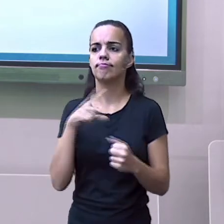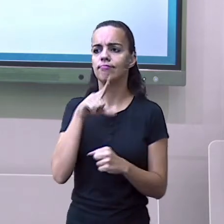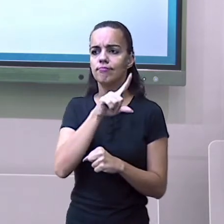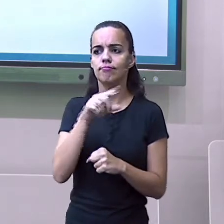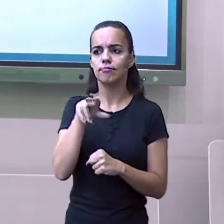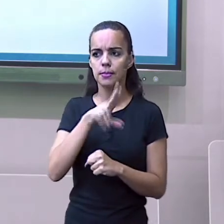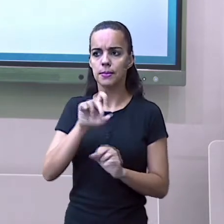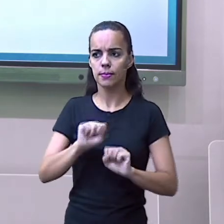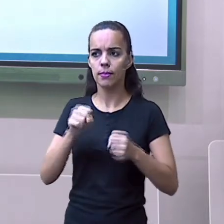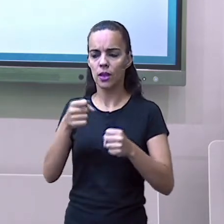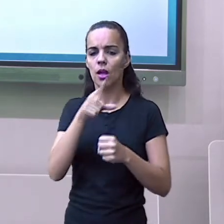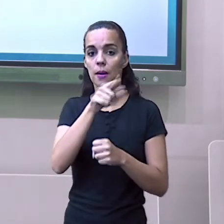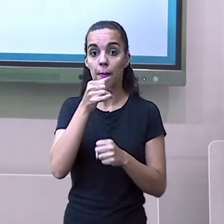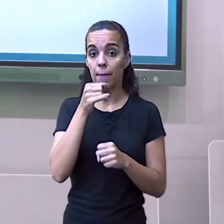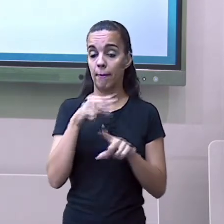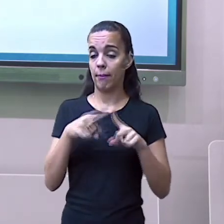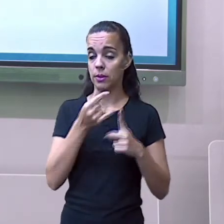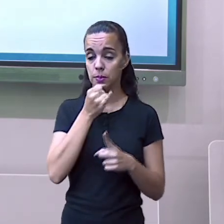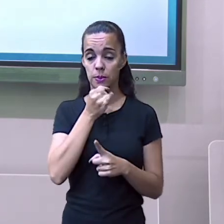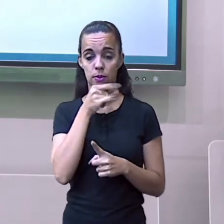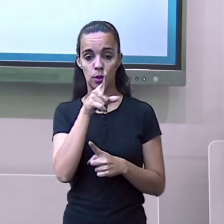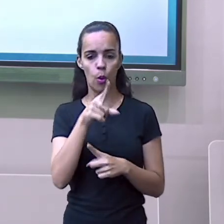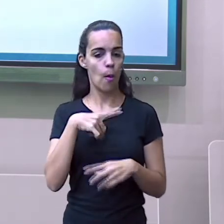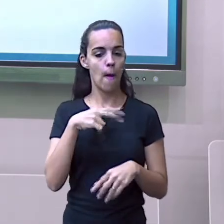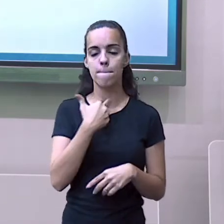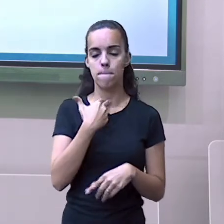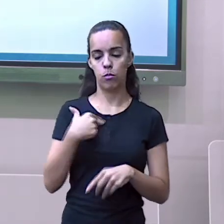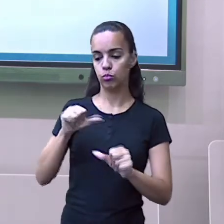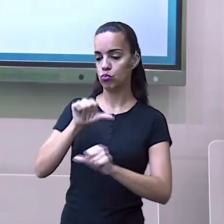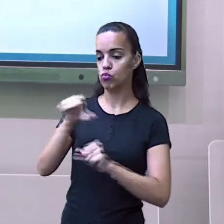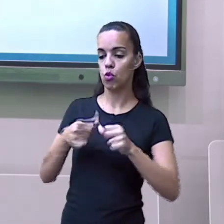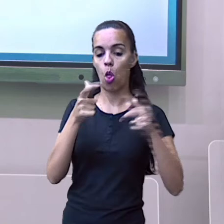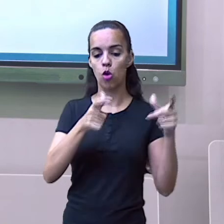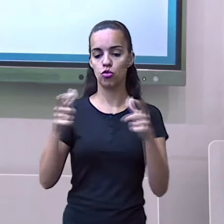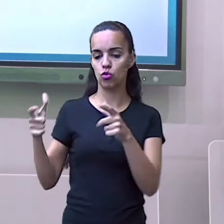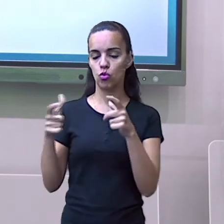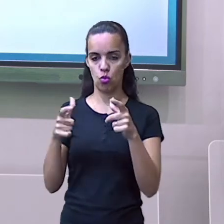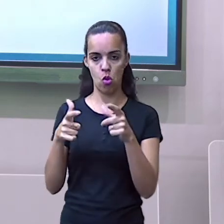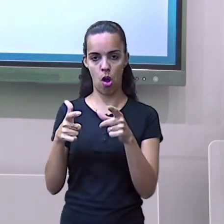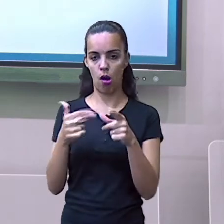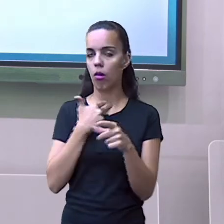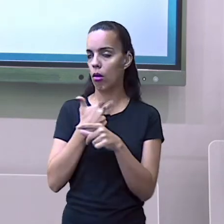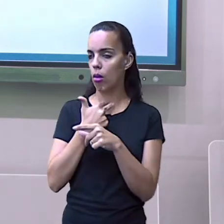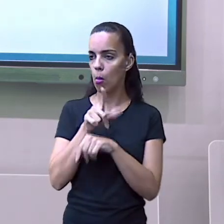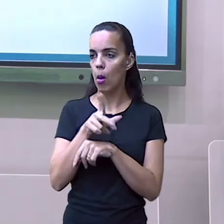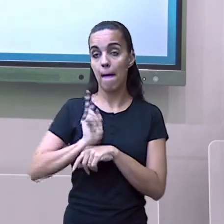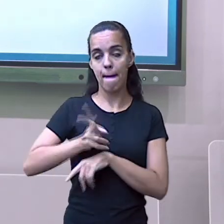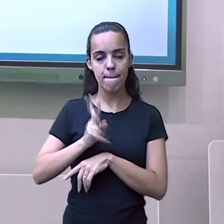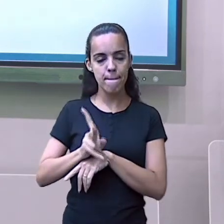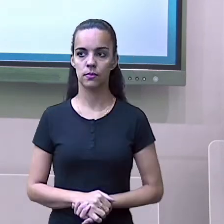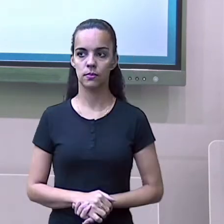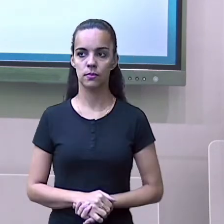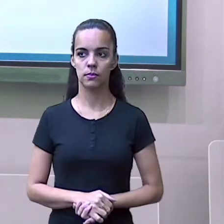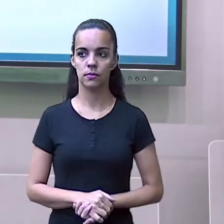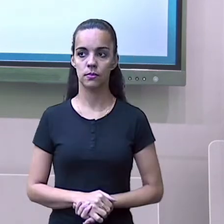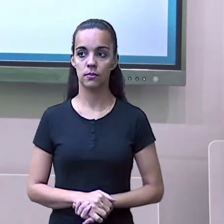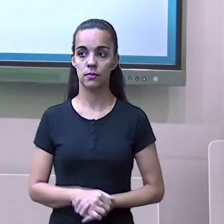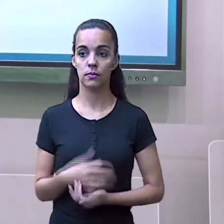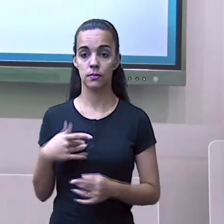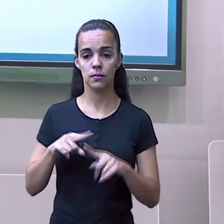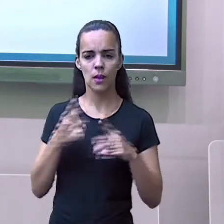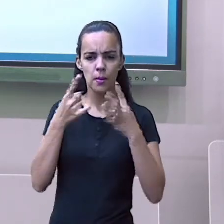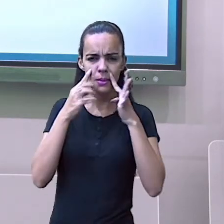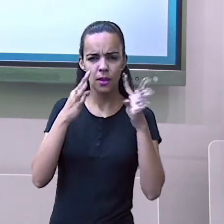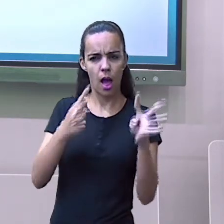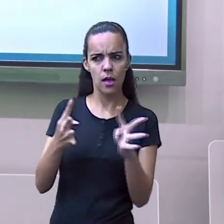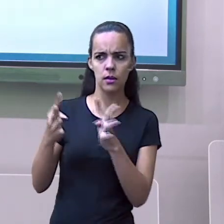apenas para o mesmo destino, sem cobrança adicional, mesmo que o valor da passagem tenha aumentado. Mas